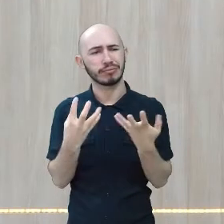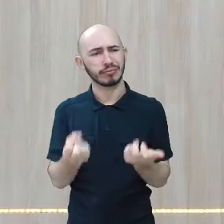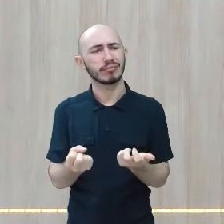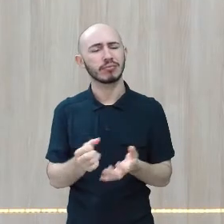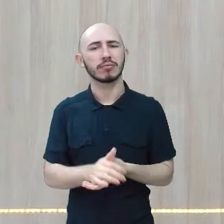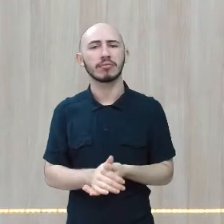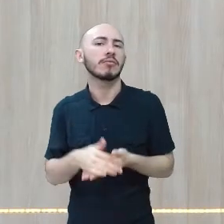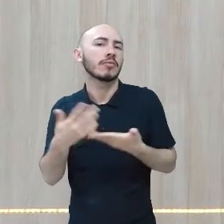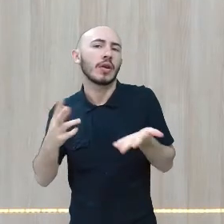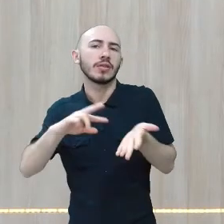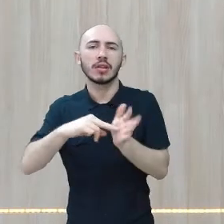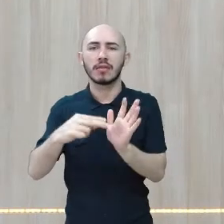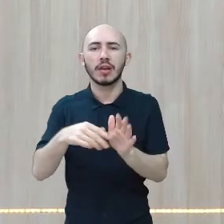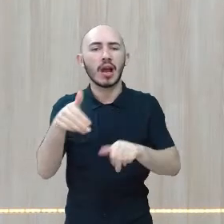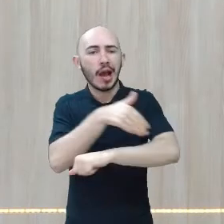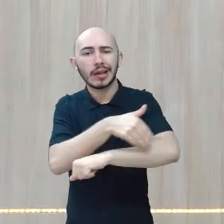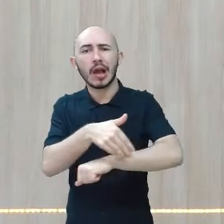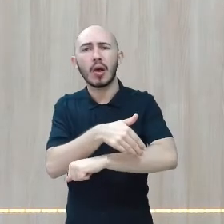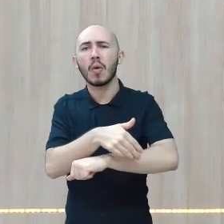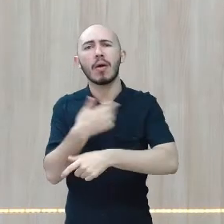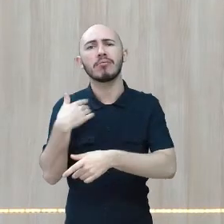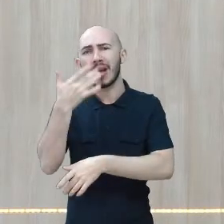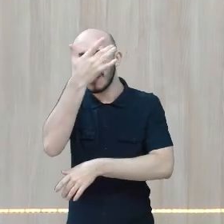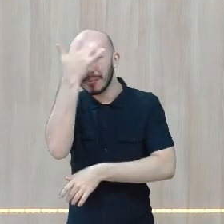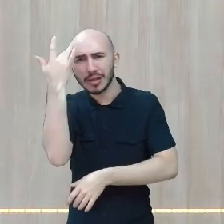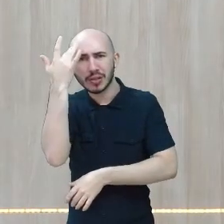tem ninguém. Então,